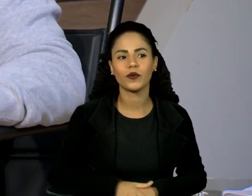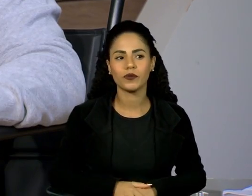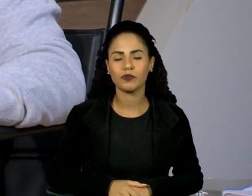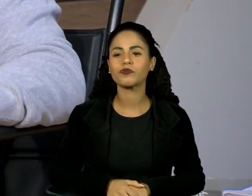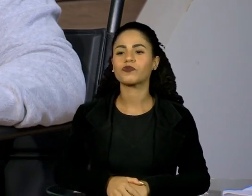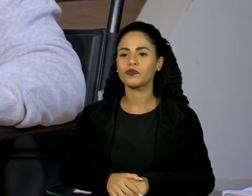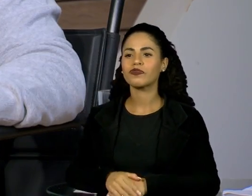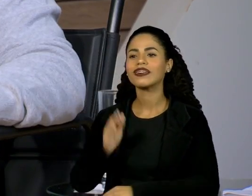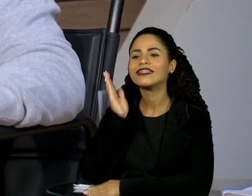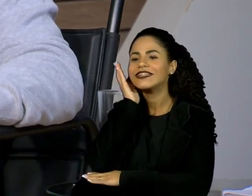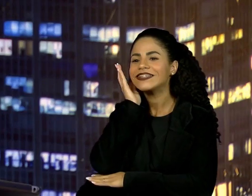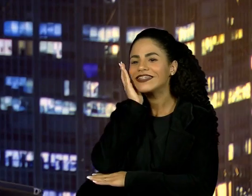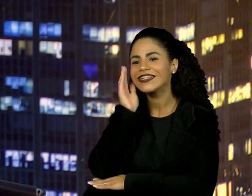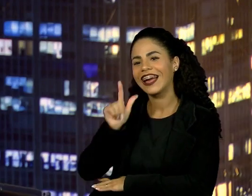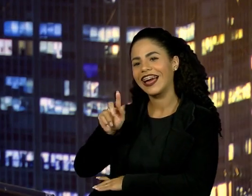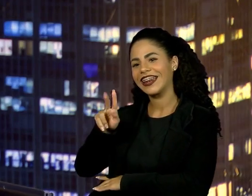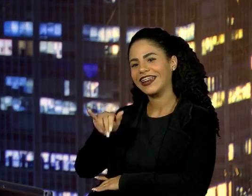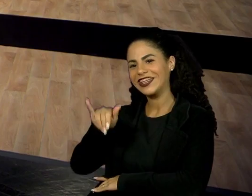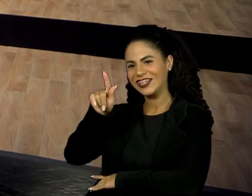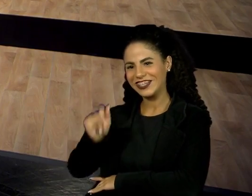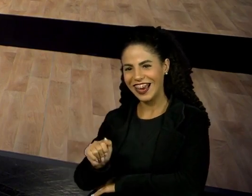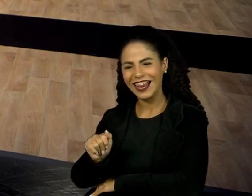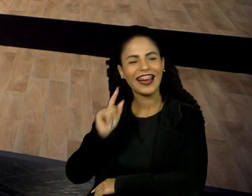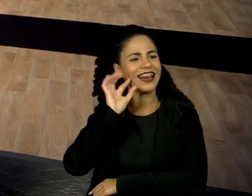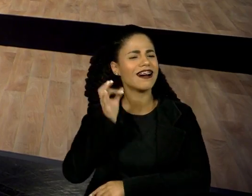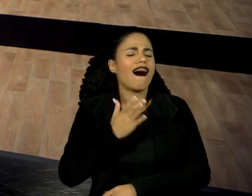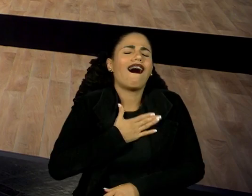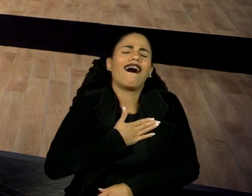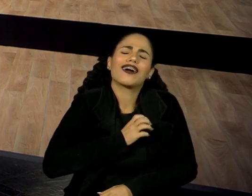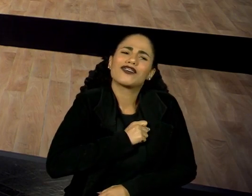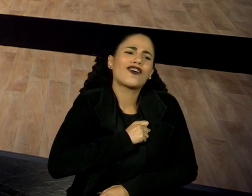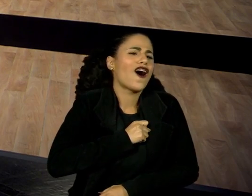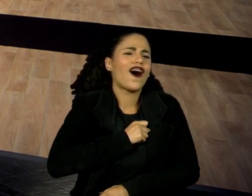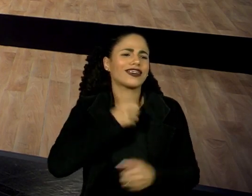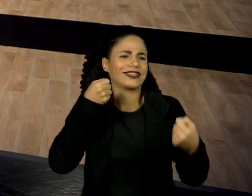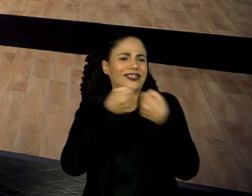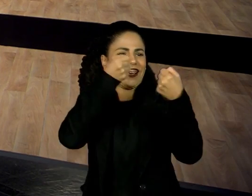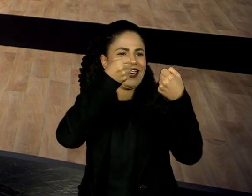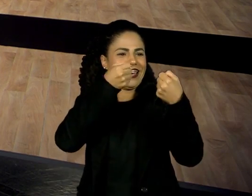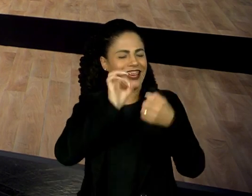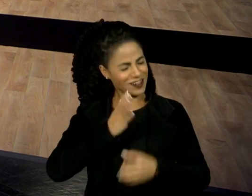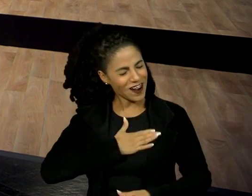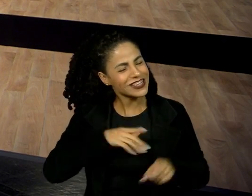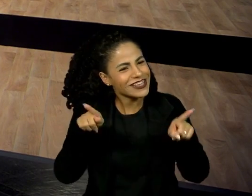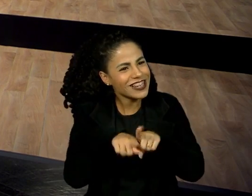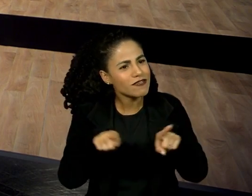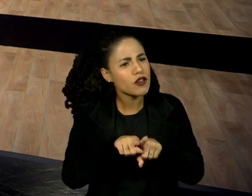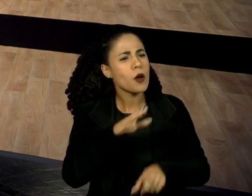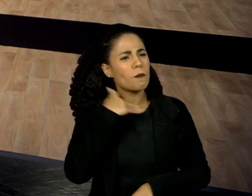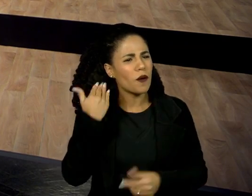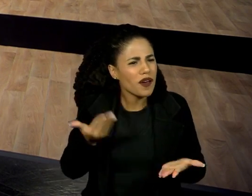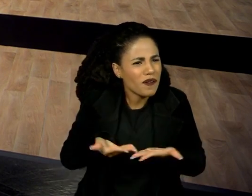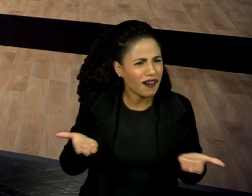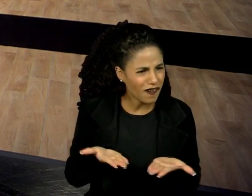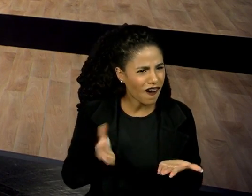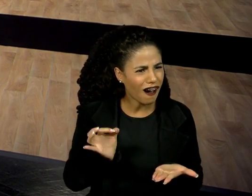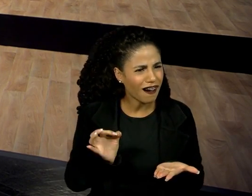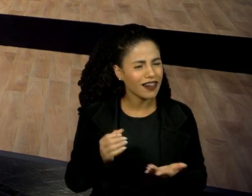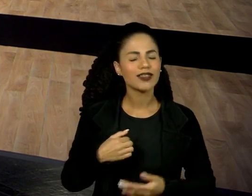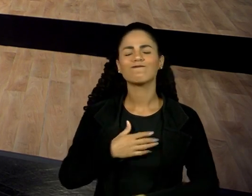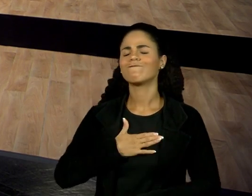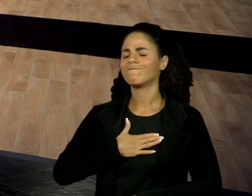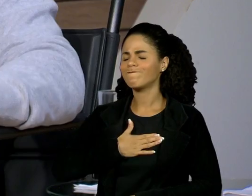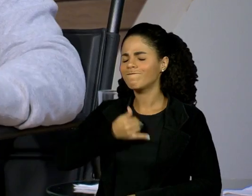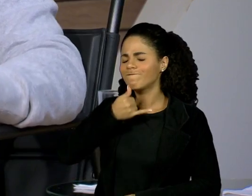Fagundes Telles. Ai, toca aqui, Pedro. Sou Lígia Fagundes Telles é a minha Lígia. favorita. E Morreu recentemente. Morreu recentemente, uma perda